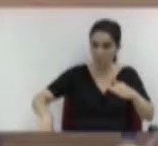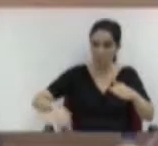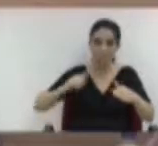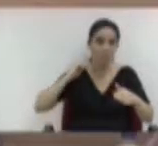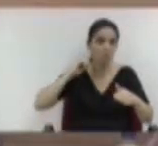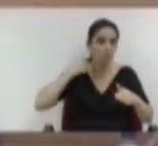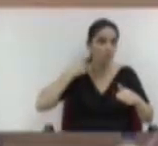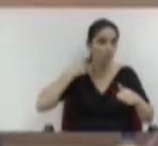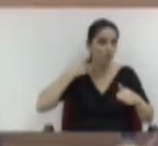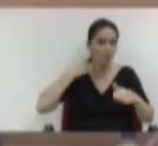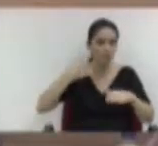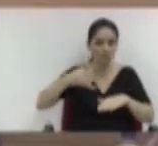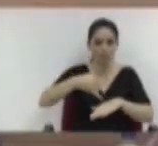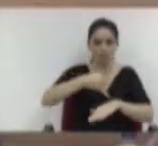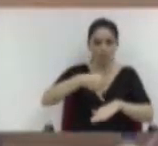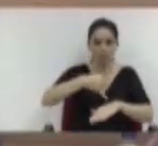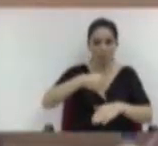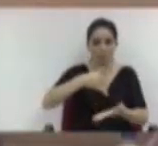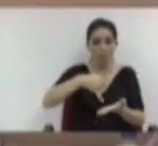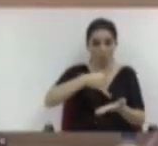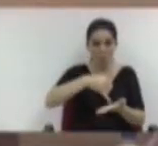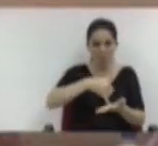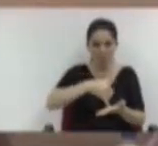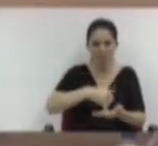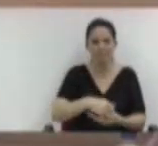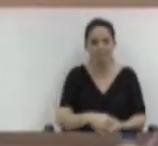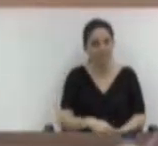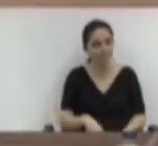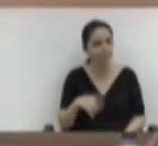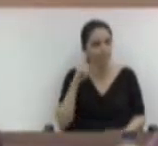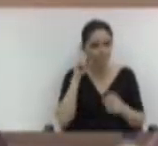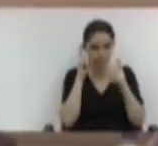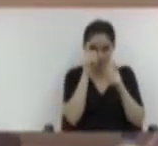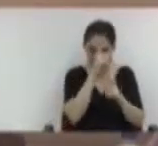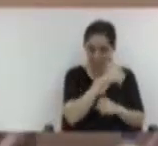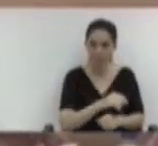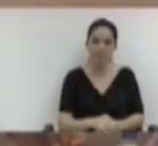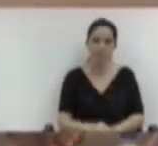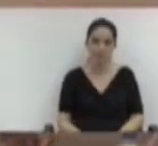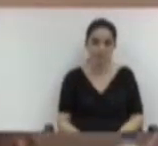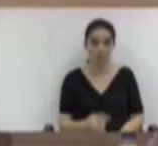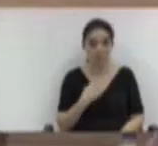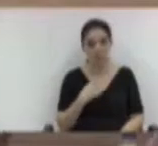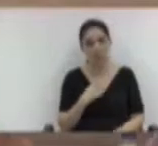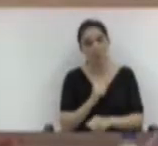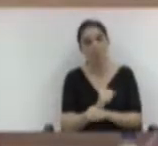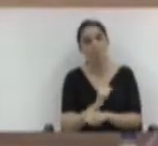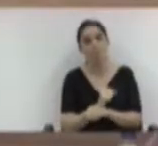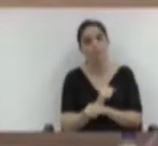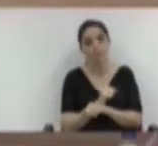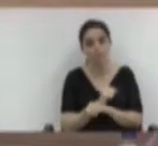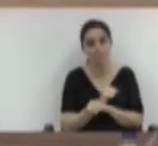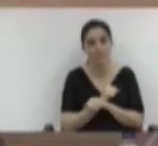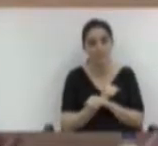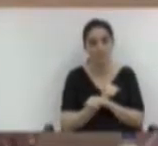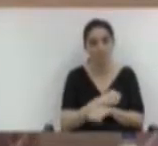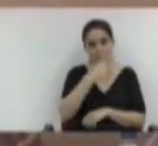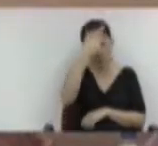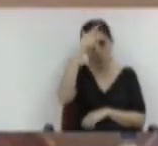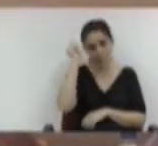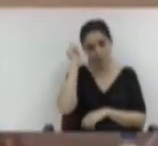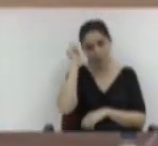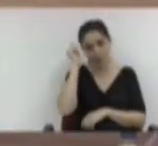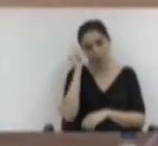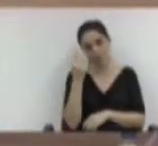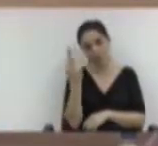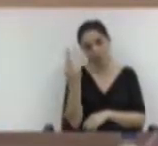de óleo. Tá uma situação muito complicada. Então, eu espero que o Executivo responda a esse